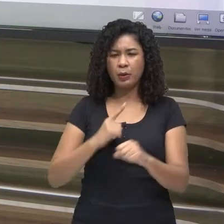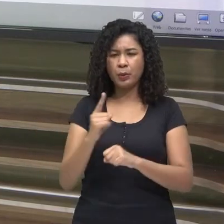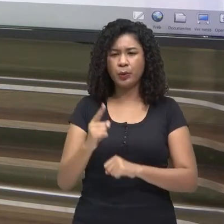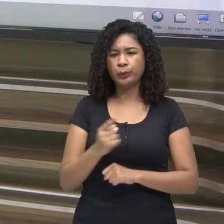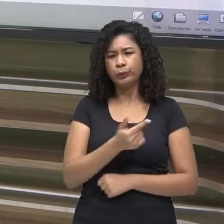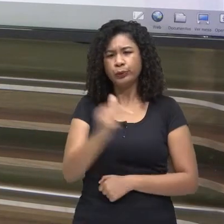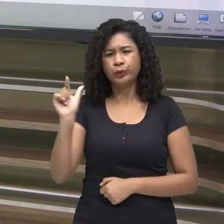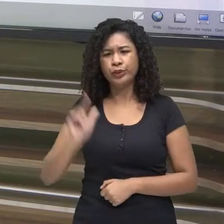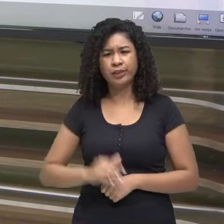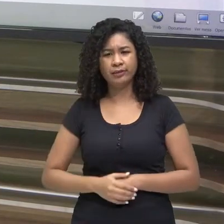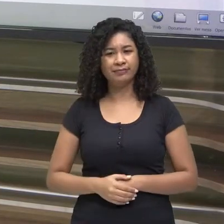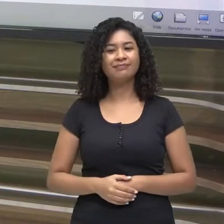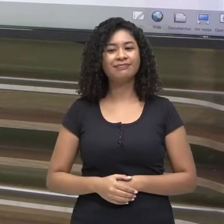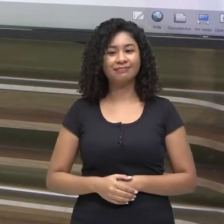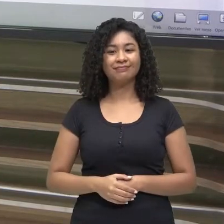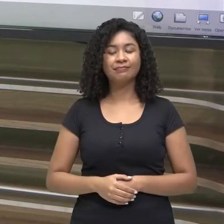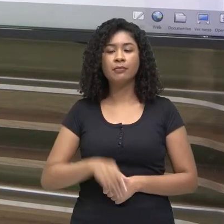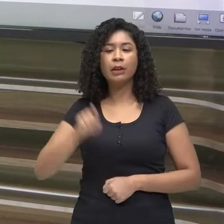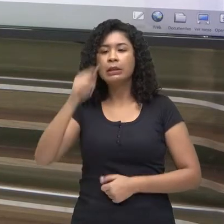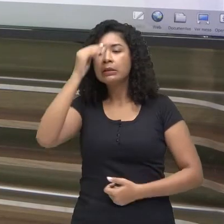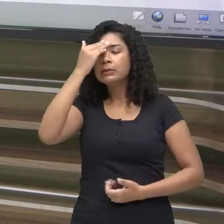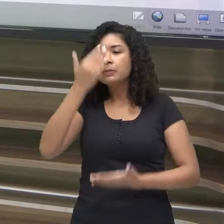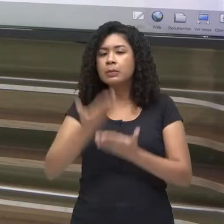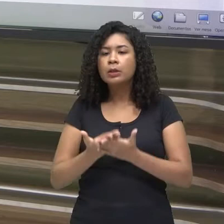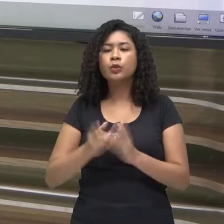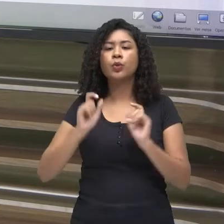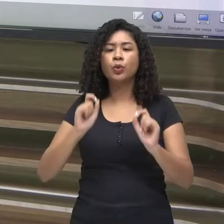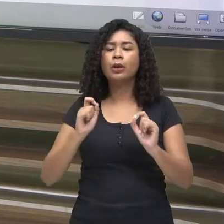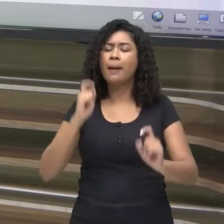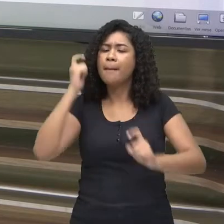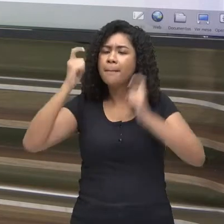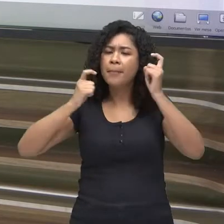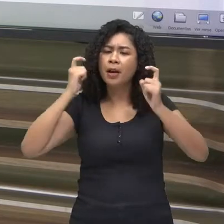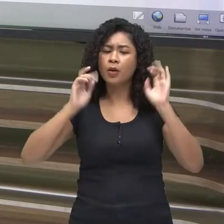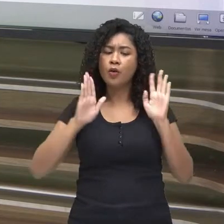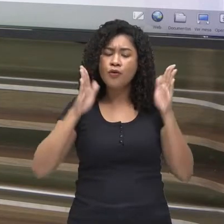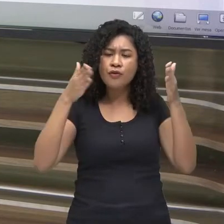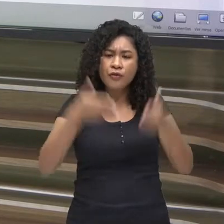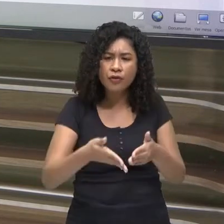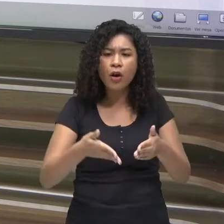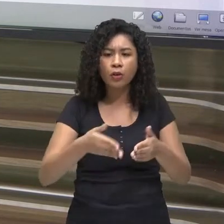com a transformação da matéria do que com que